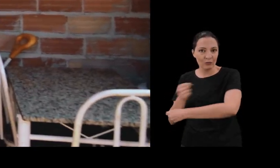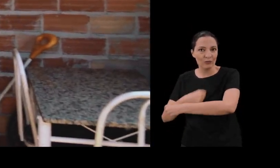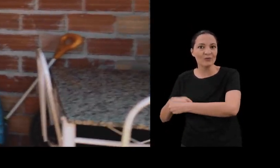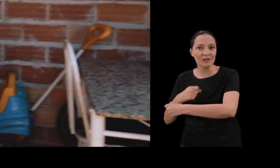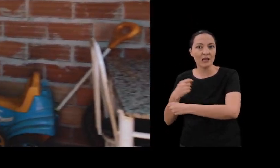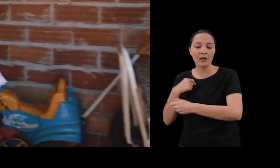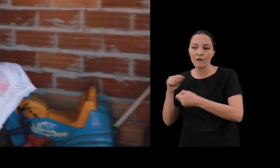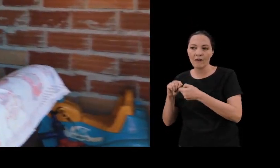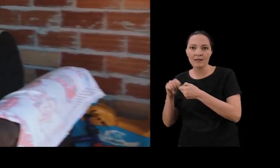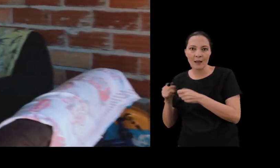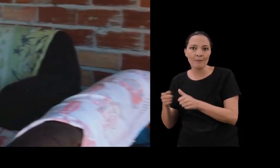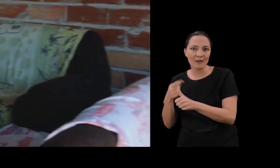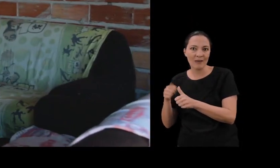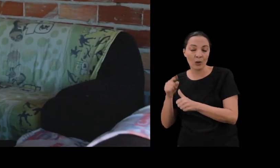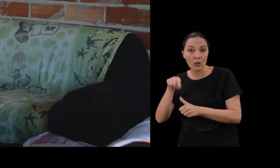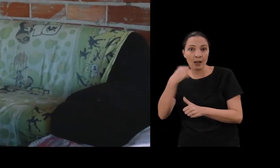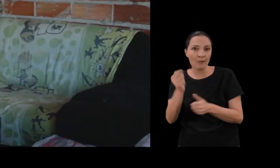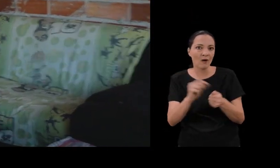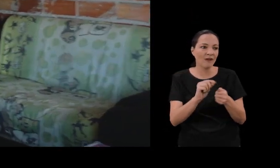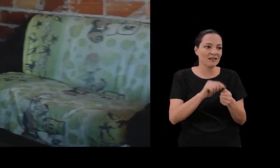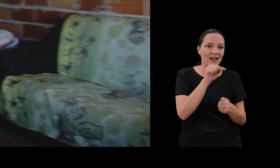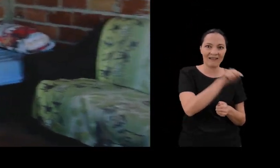cômodo, aí depois eu fiz o outro.